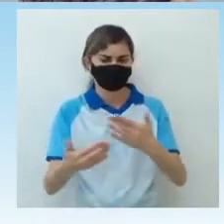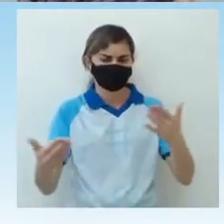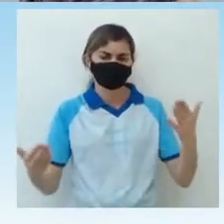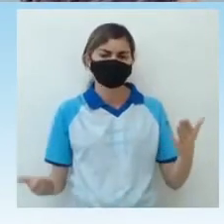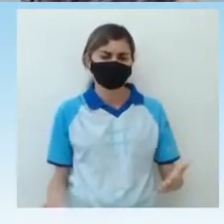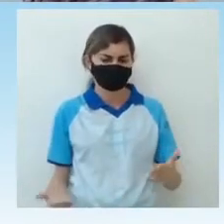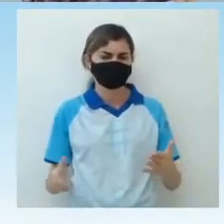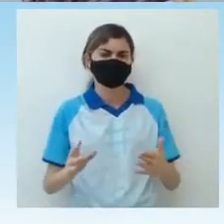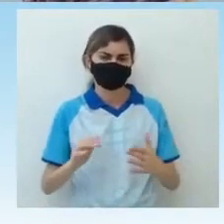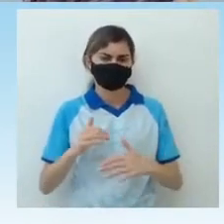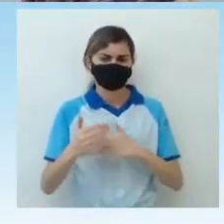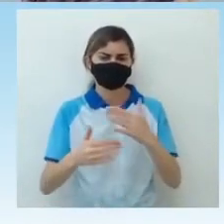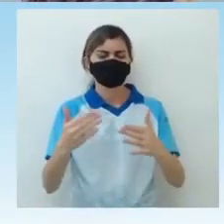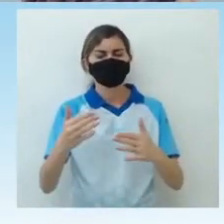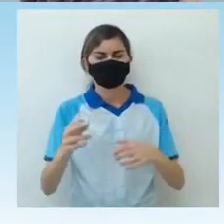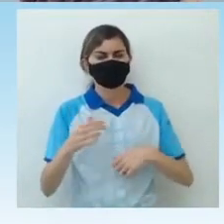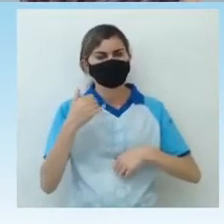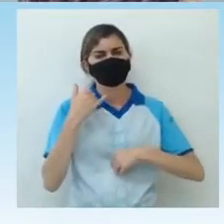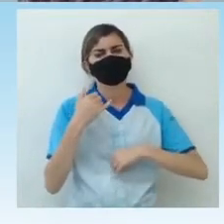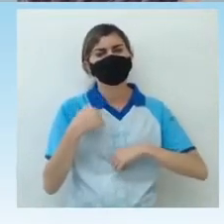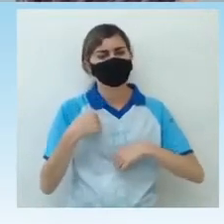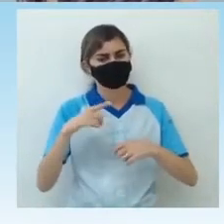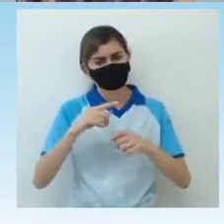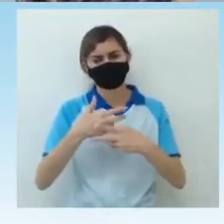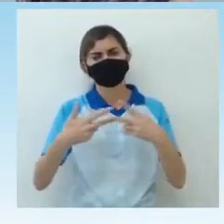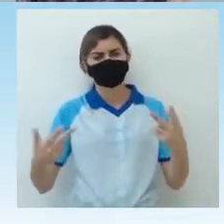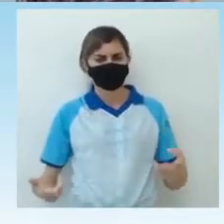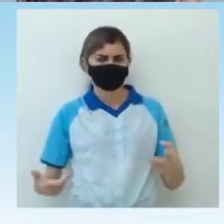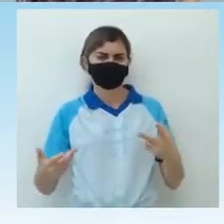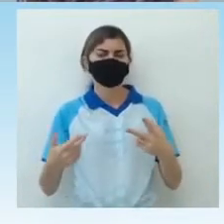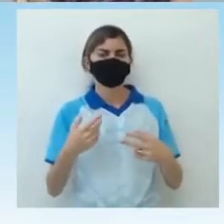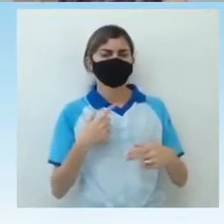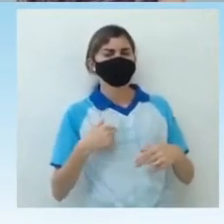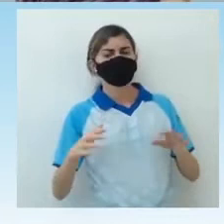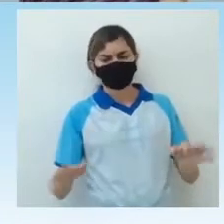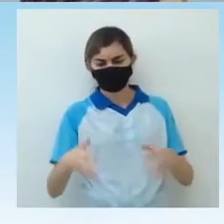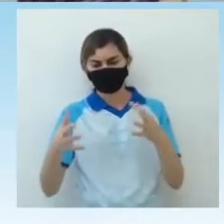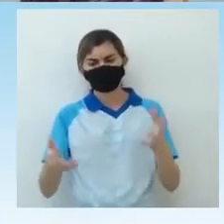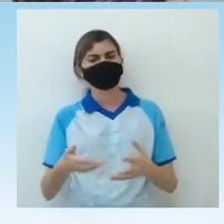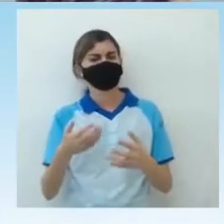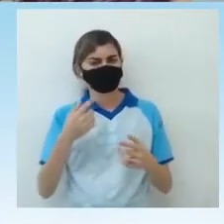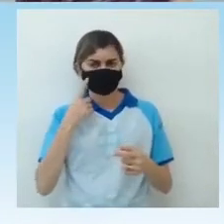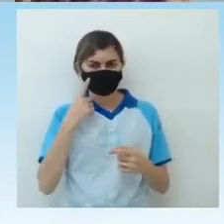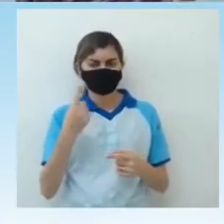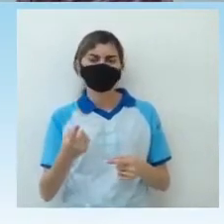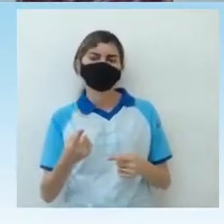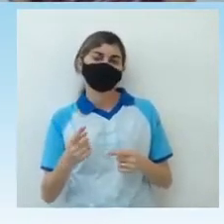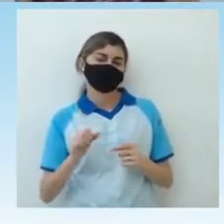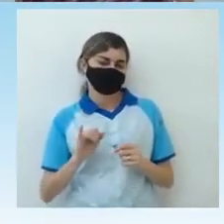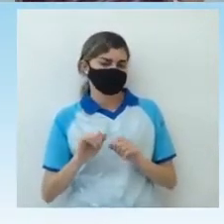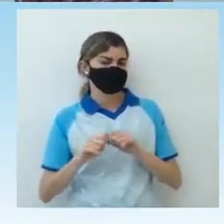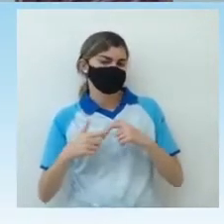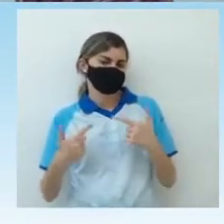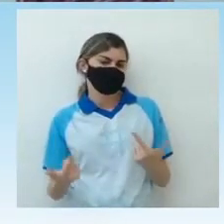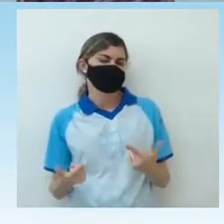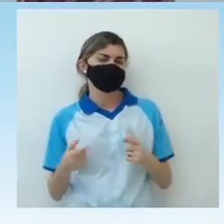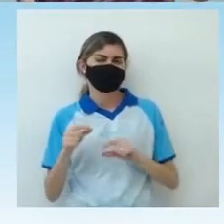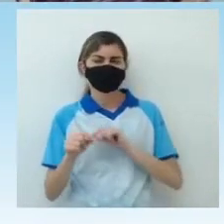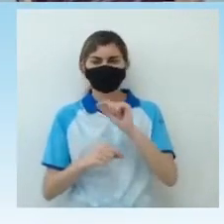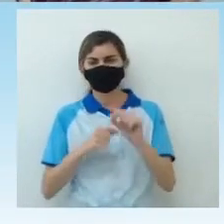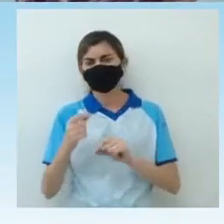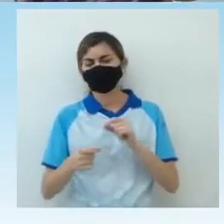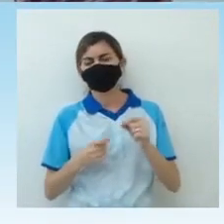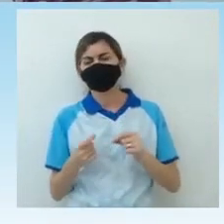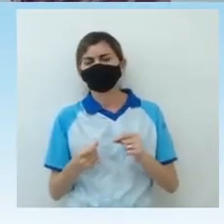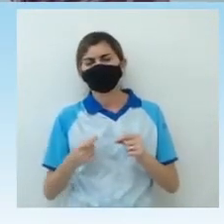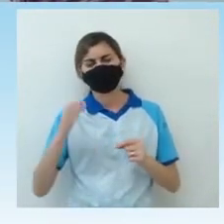maneira desviante de lidar com essas máquinas e propõe uma reinvenção dos meios. Então, claro que